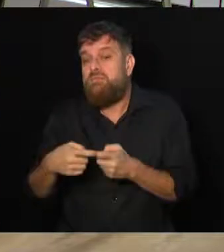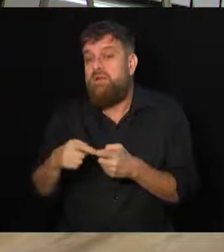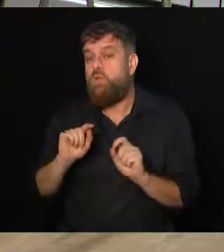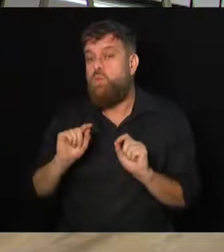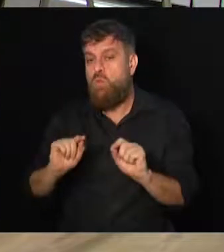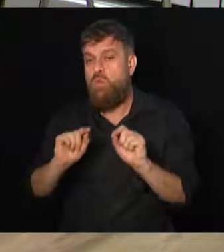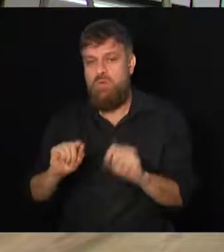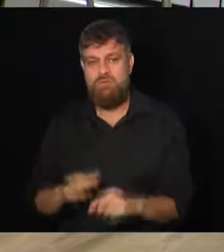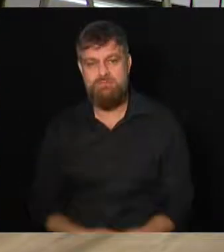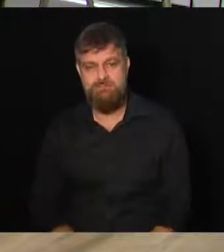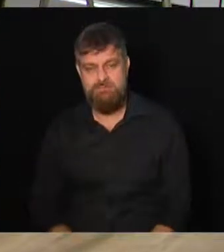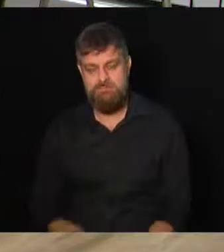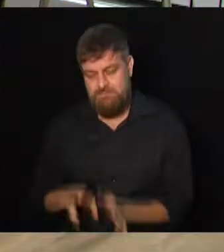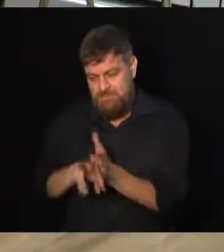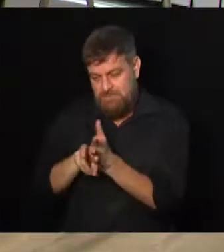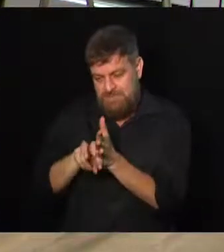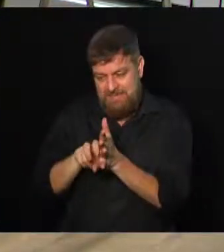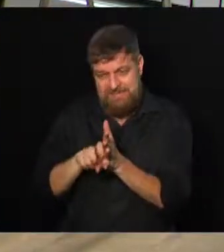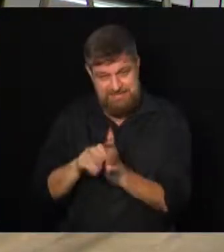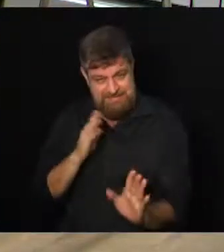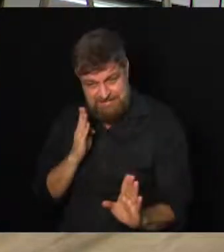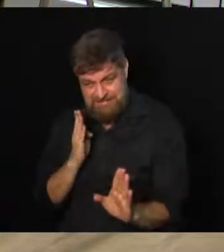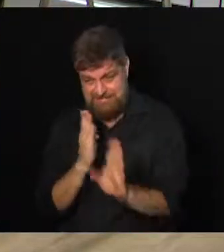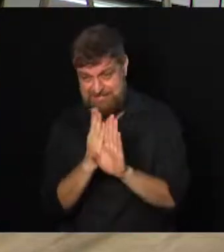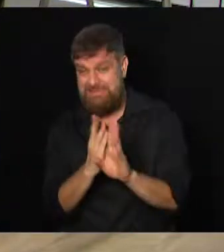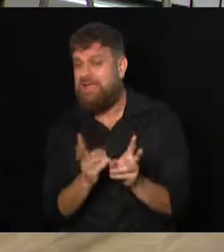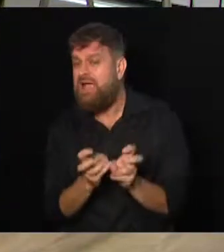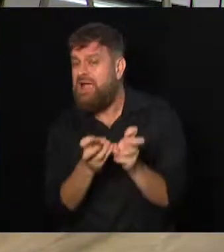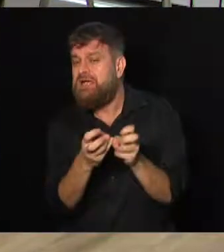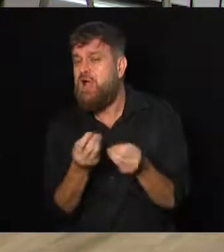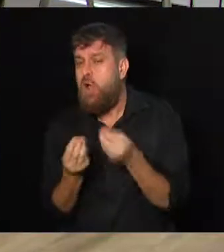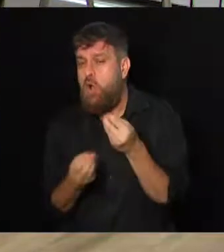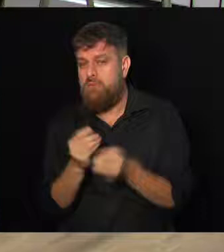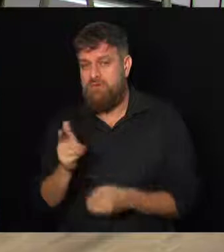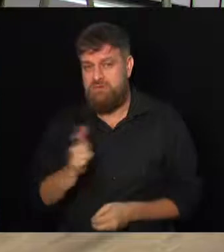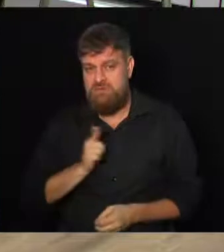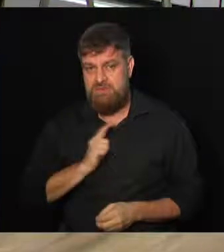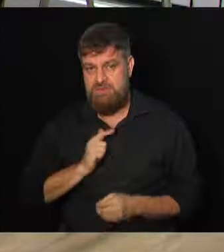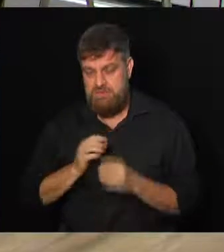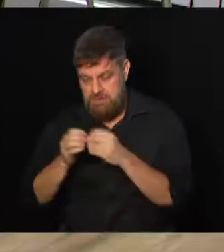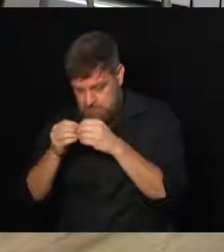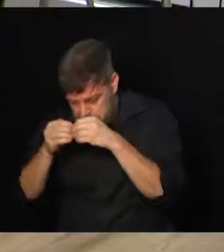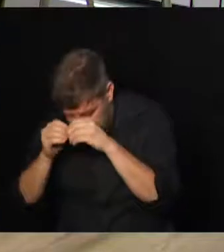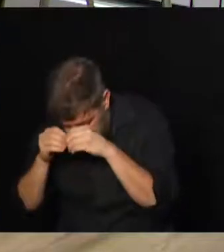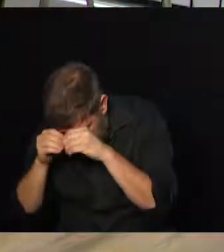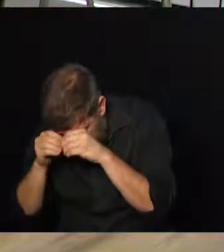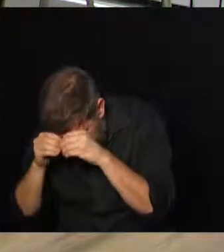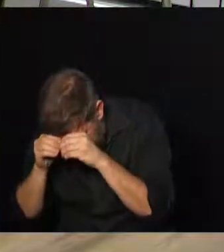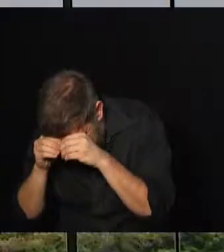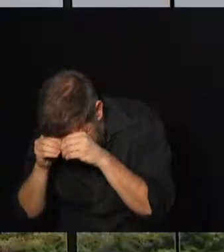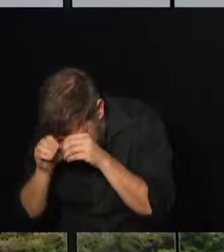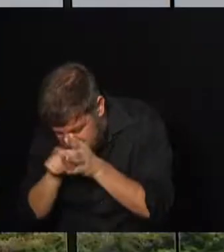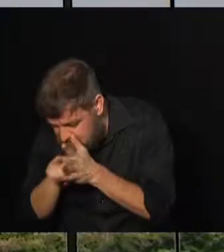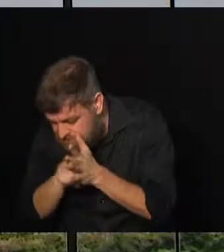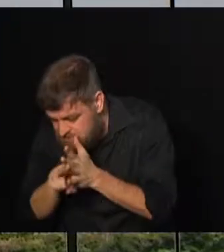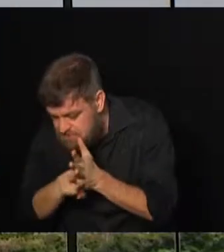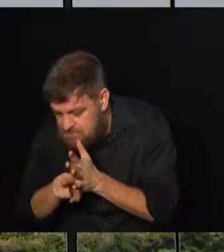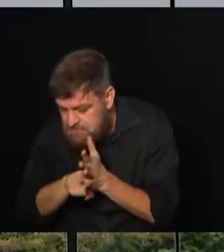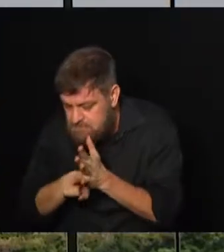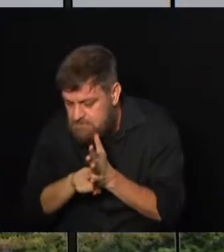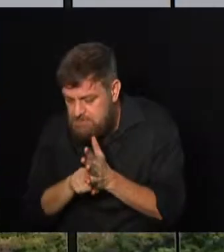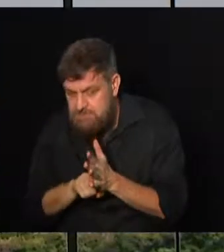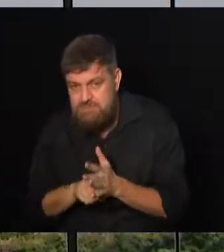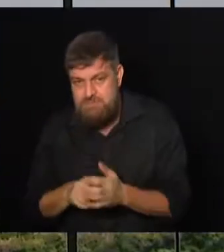verdade, o diagnóstico de câncer, né, ele é feito por um exame anatomopatológico, que nada mais é do você estudar a